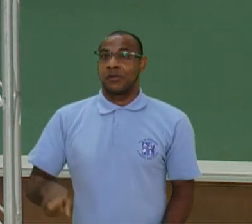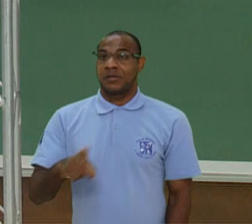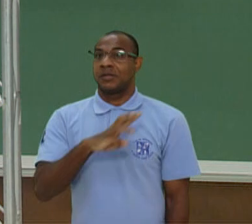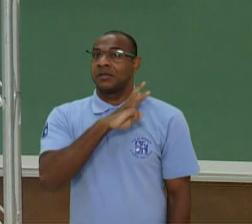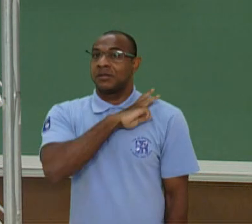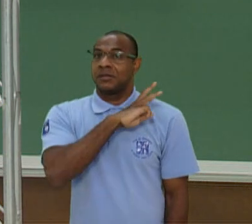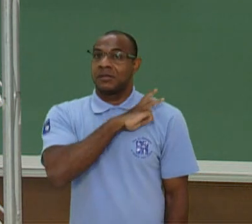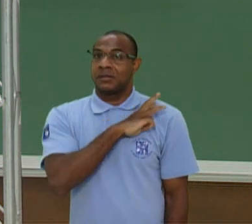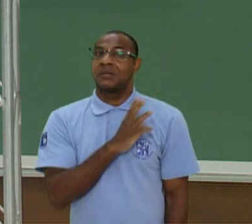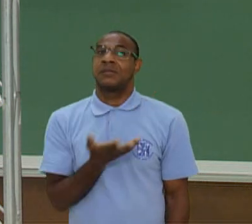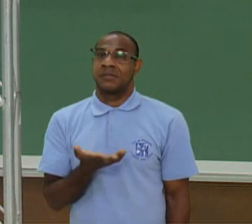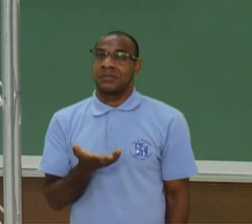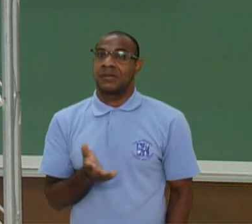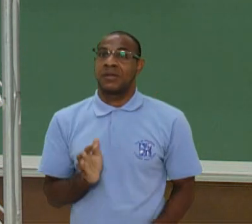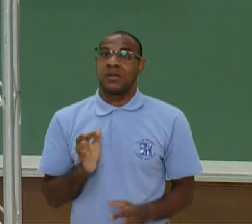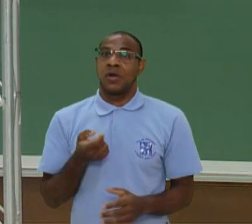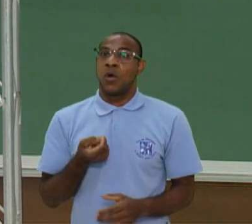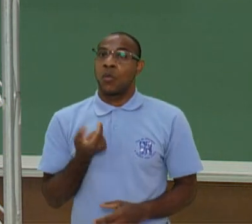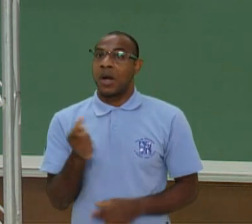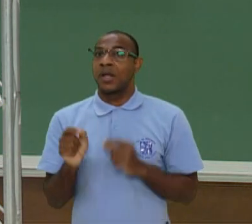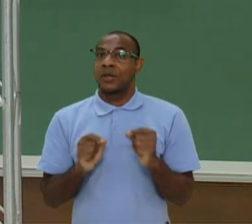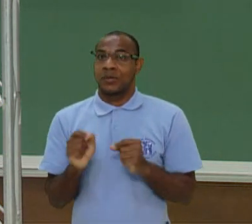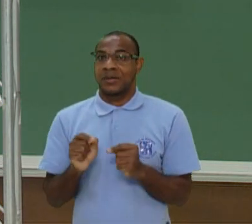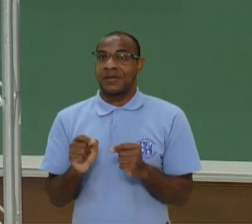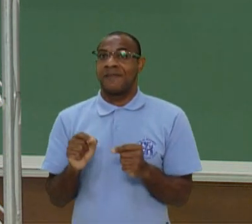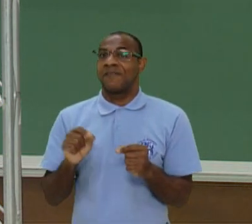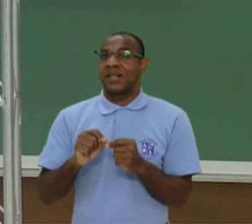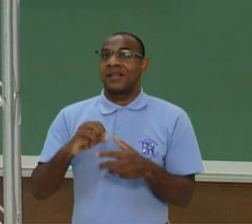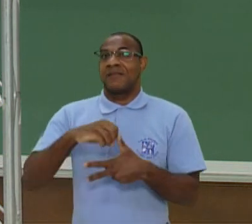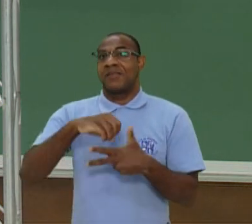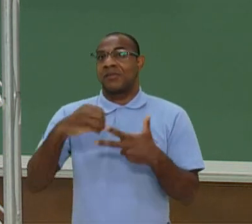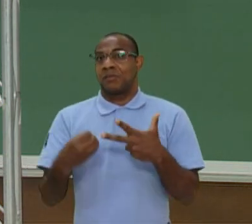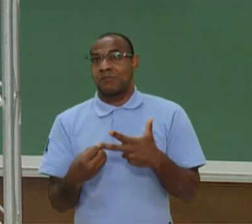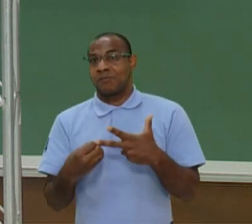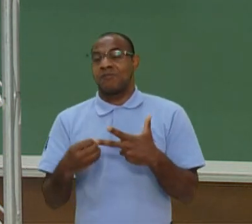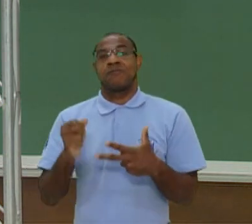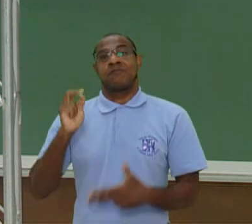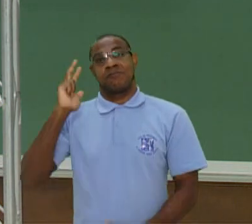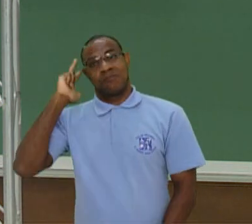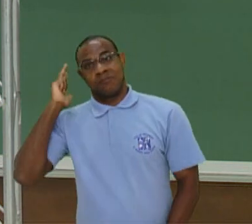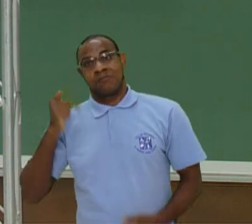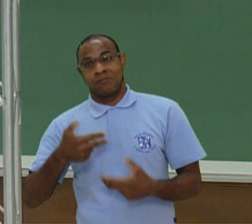está prestes a fazer um vestibular, a prestar um Enem. É importante.